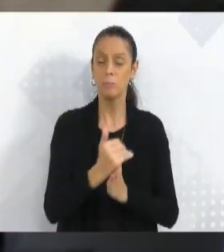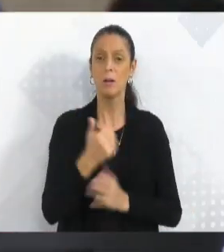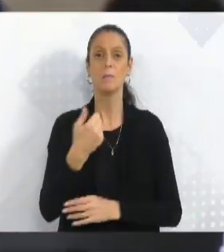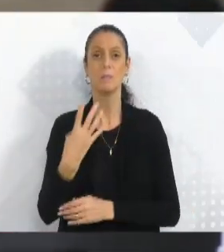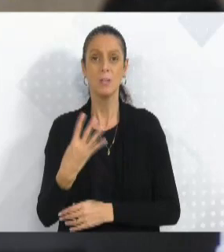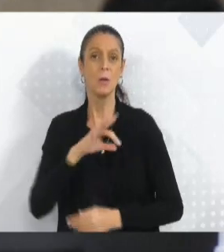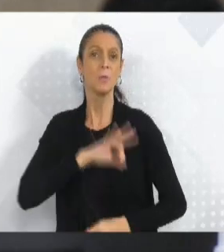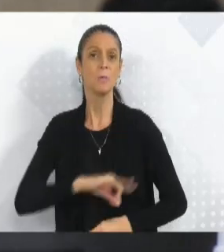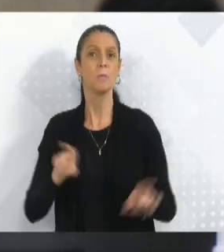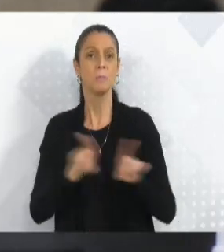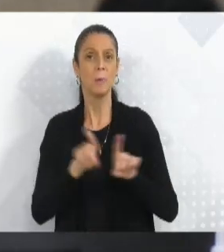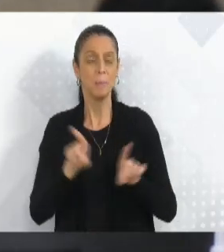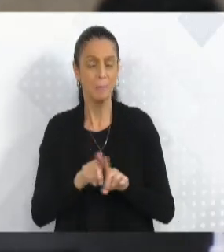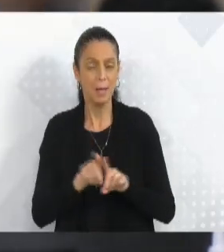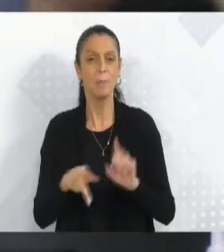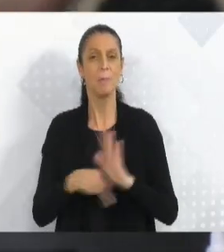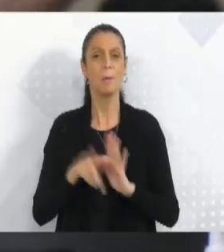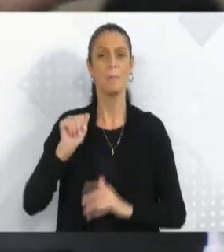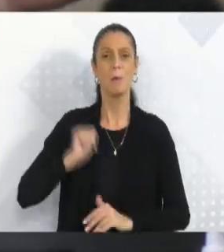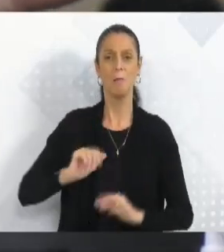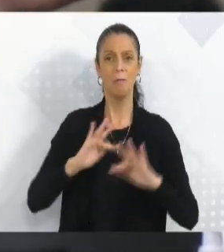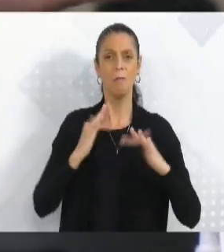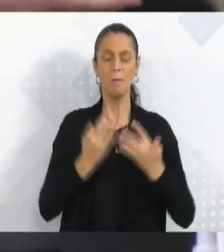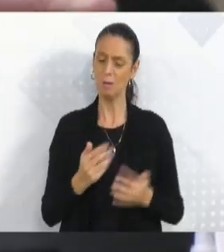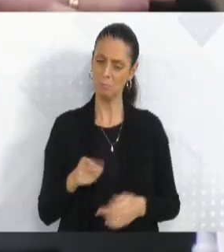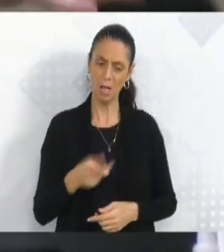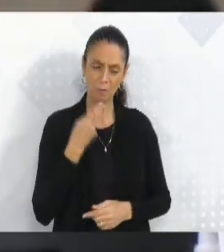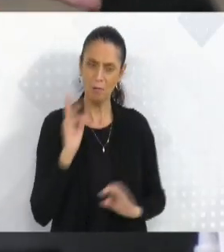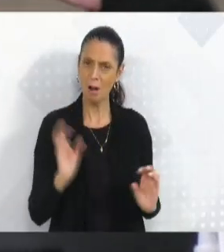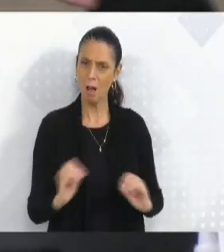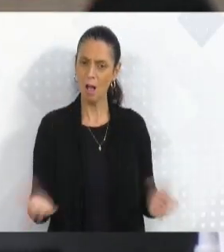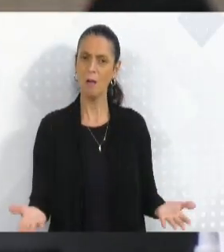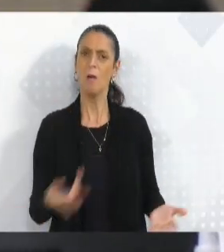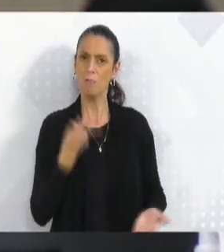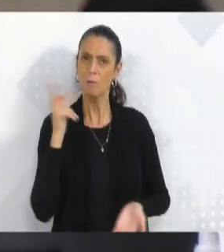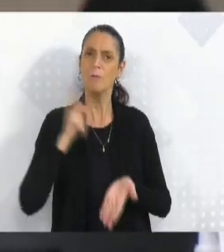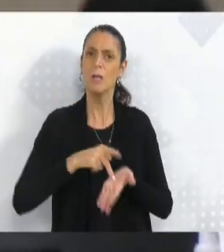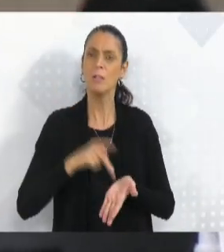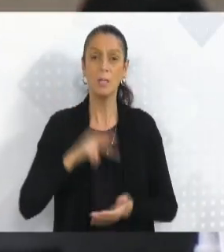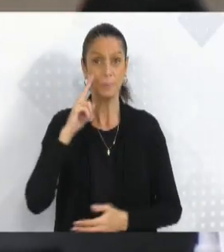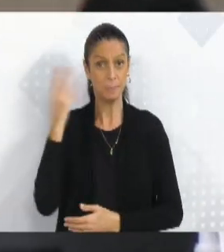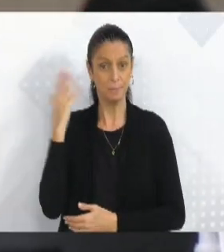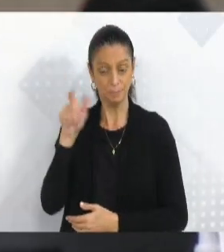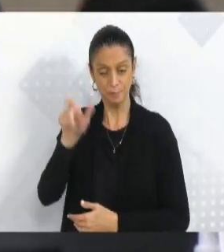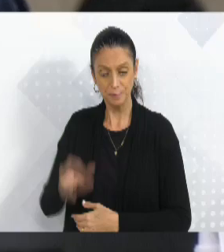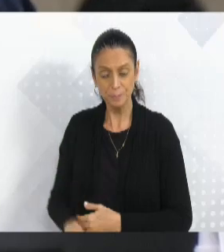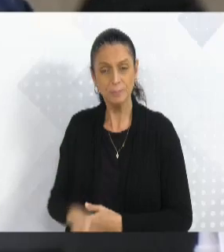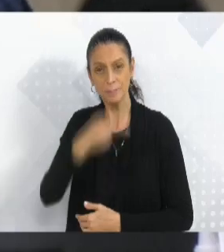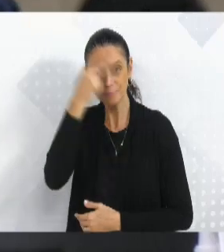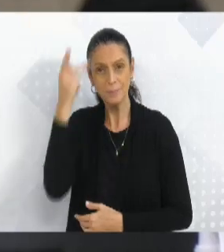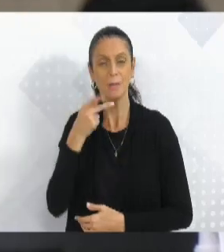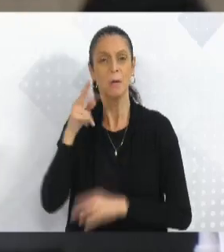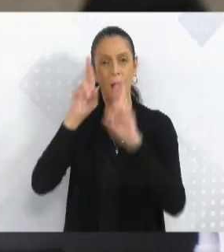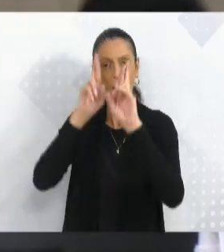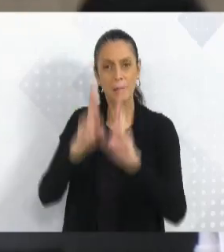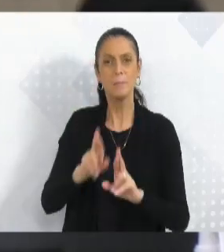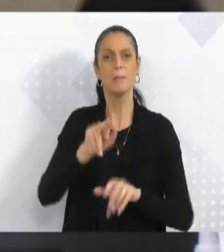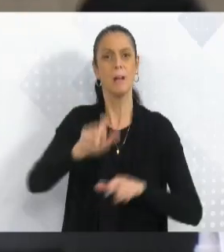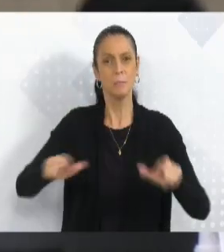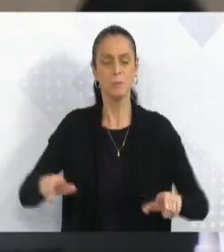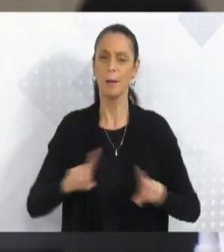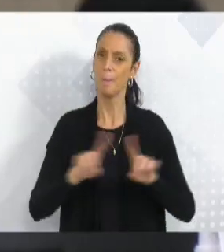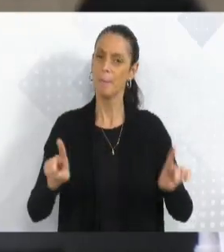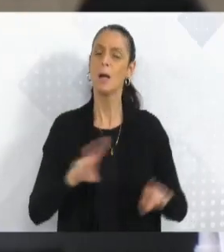ele queria fazer bolsa família dessa não sei o quê e você não fala isso vamos falar a verdade tinha uma vereadora que dizia Vamos respeitar as caras não tá mais aqui mas enfim